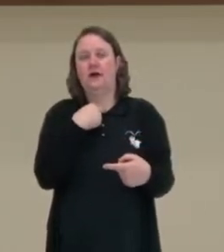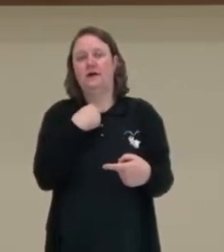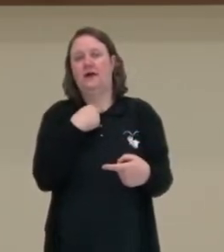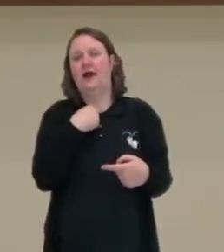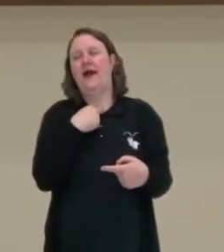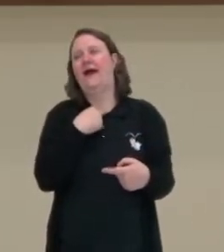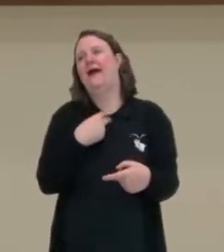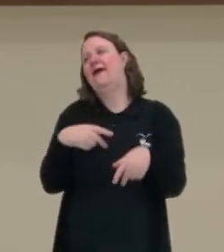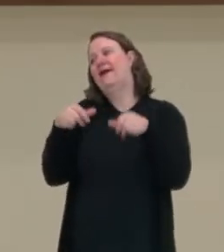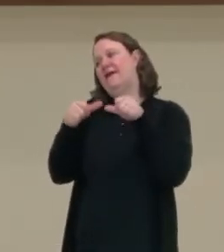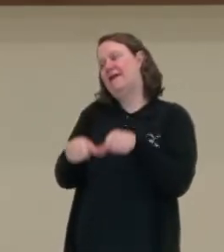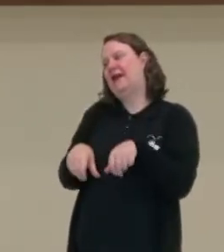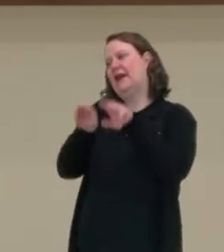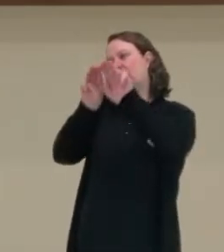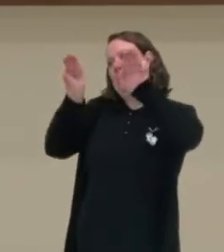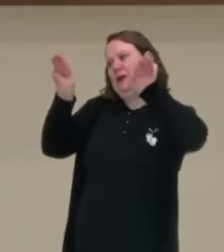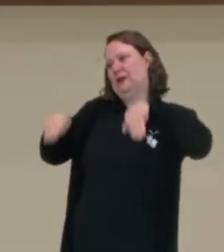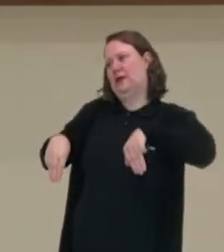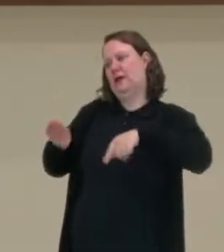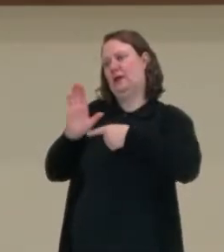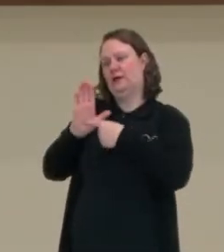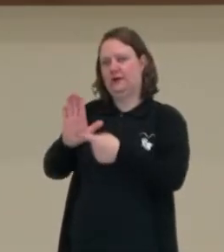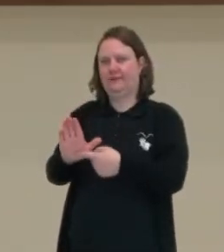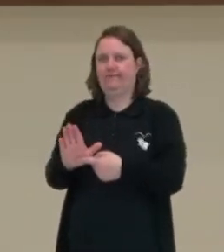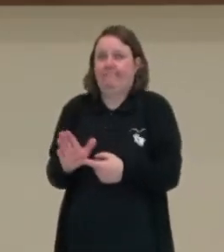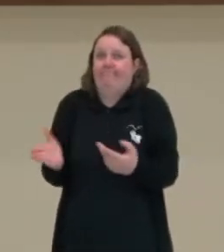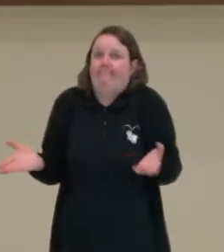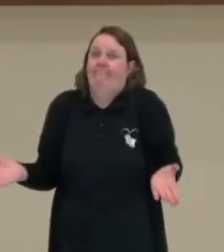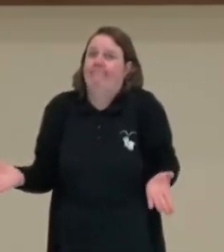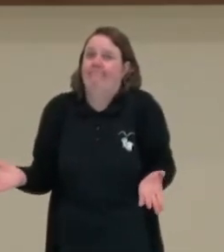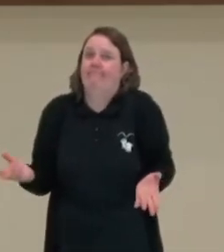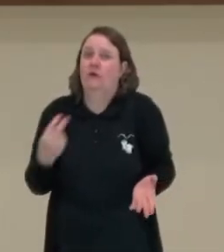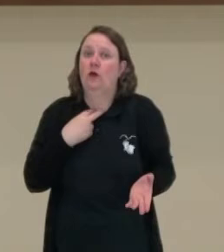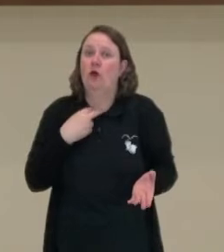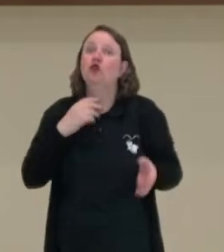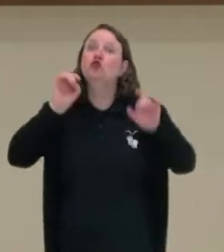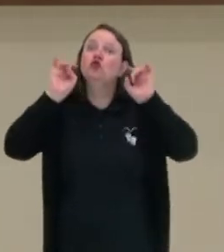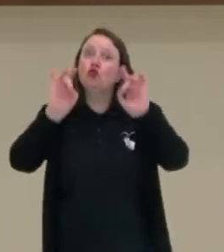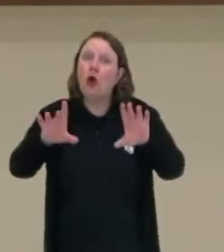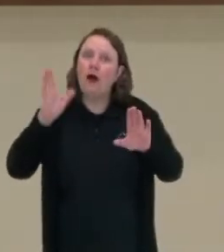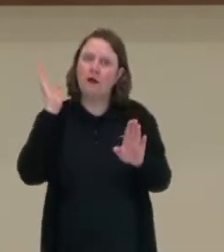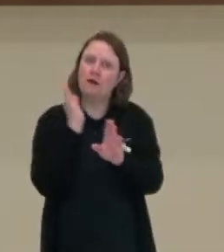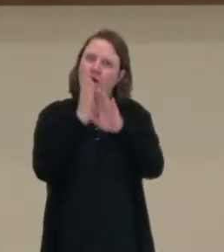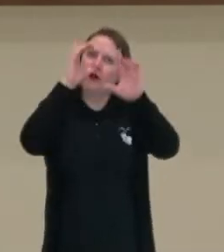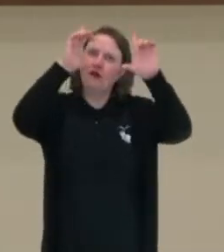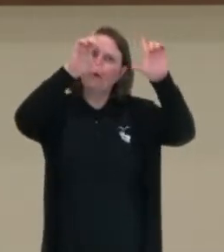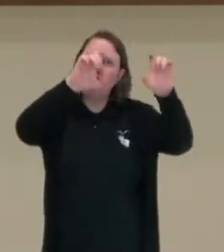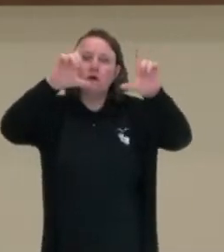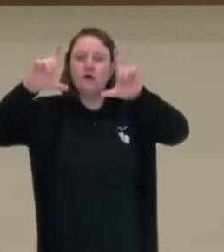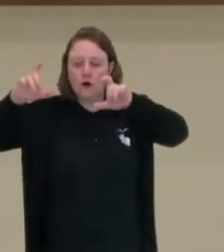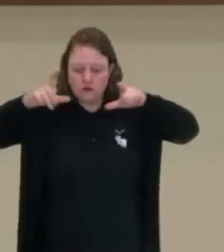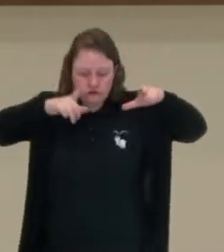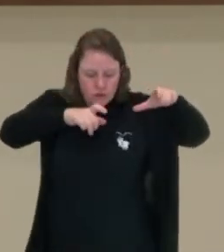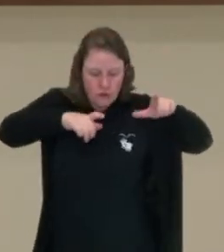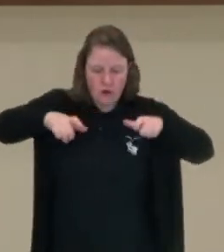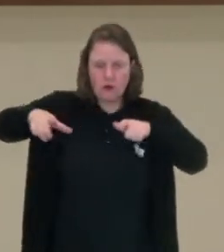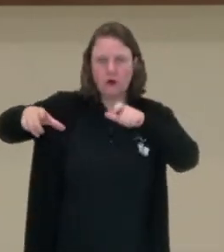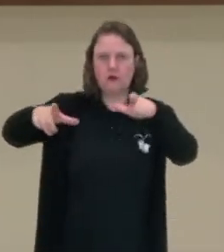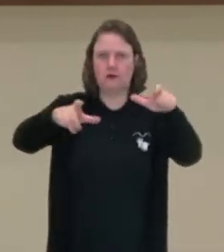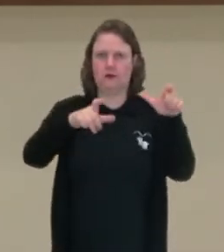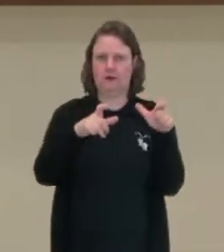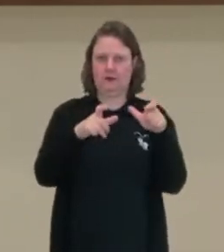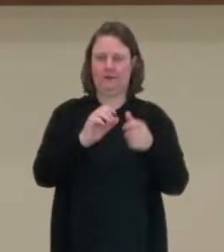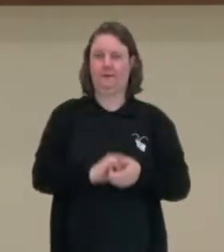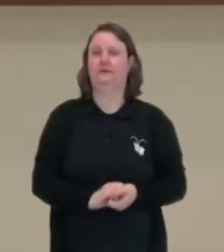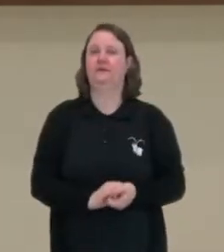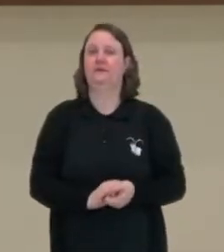deixar lá no museu como uma forma de exposição. A menos que eu faça fotos. Ok? Utilização de recursos naturais, como